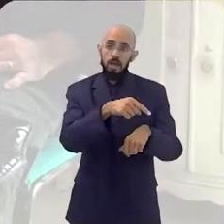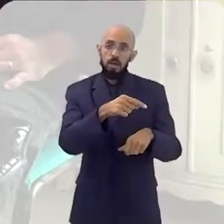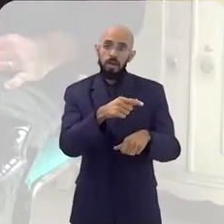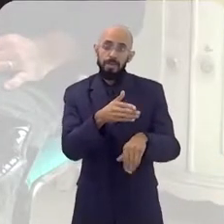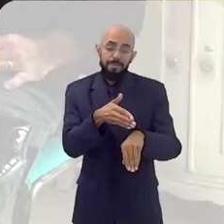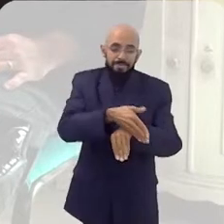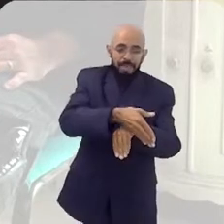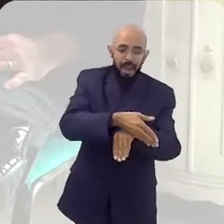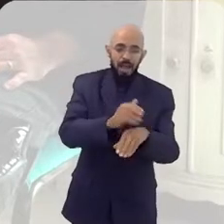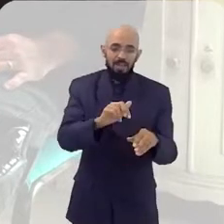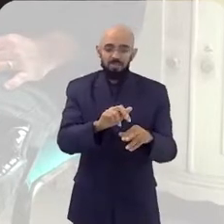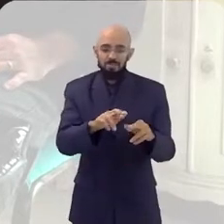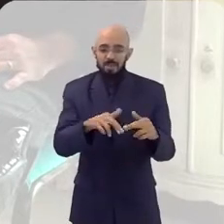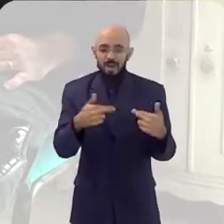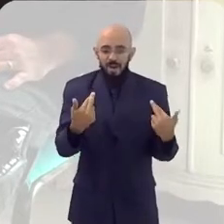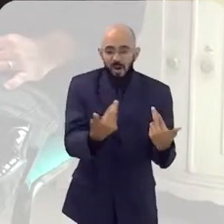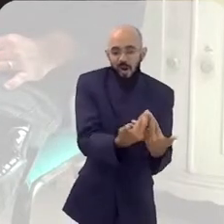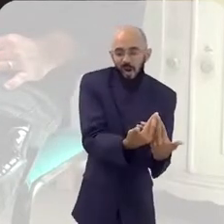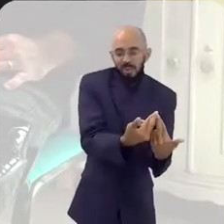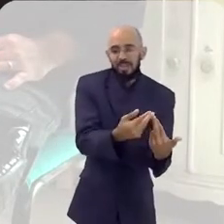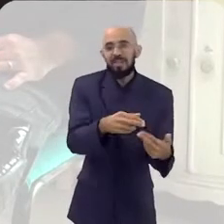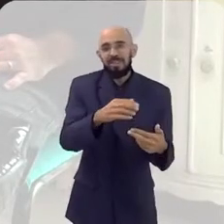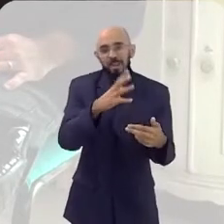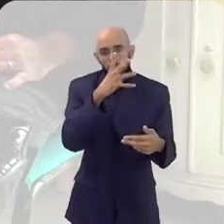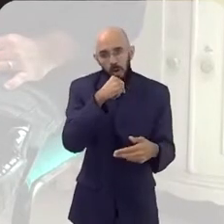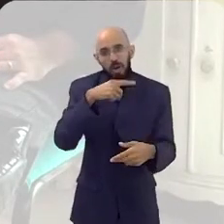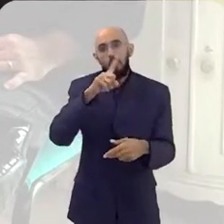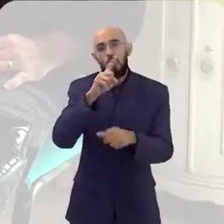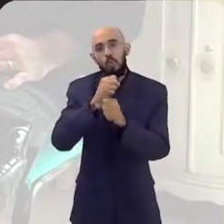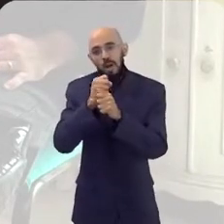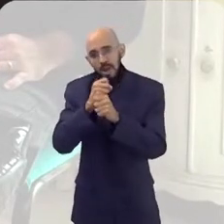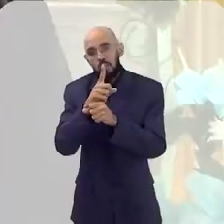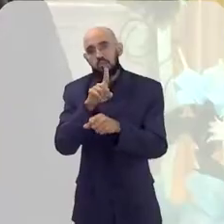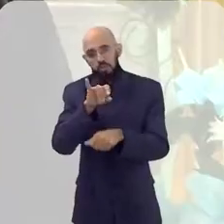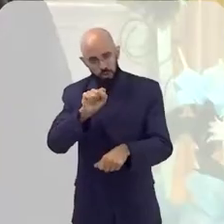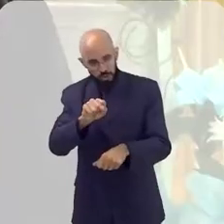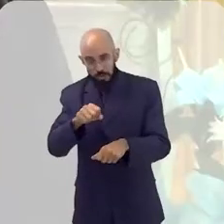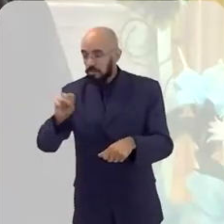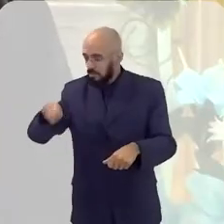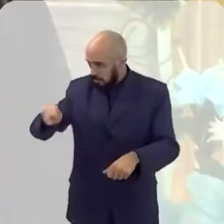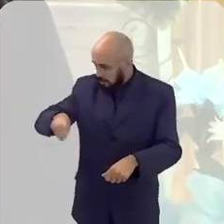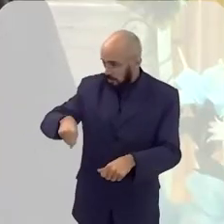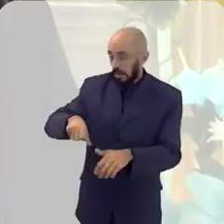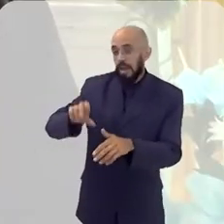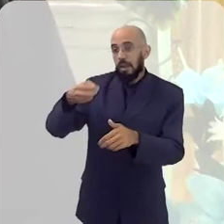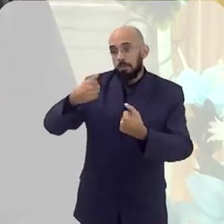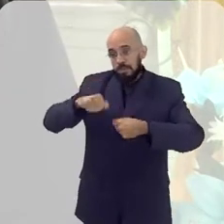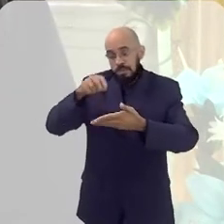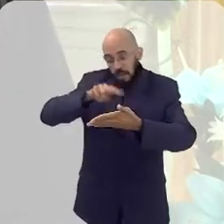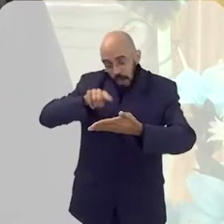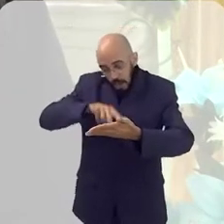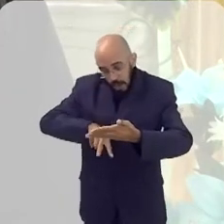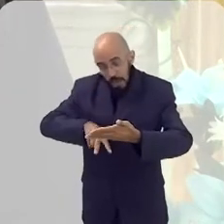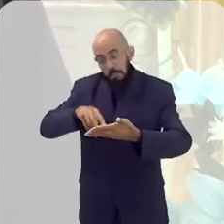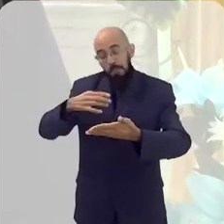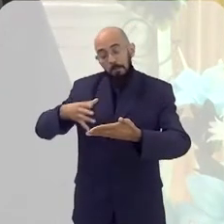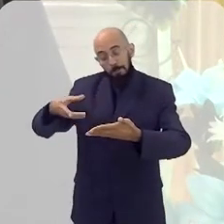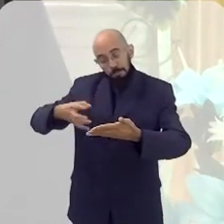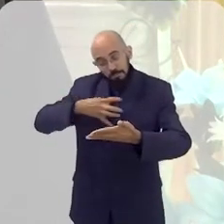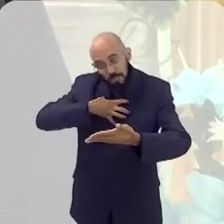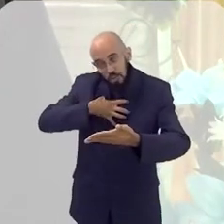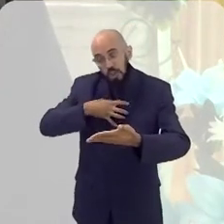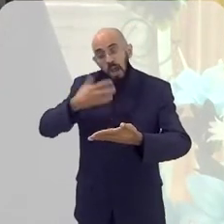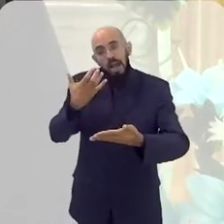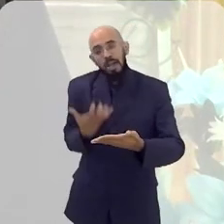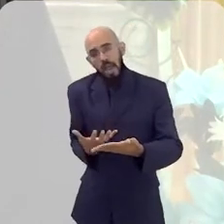vocês chamam de roda, que dura um ano e um dia. Isso, a pessoa vai ter que ler para saber se é aquilo mesmo que ela